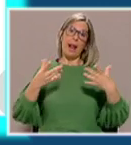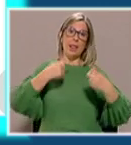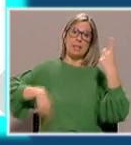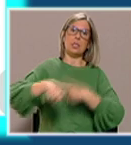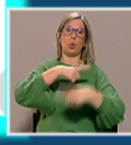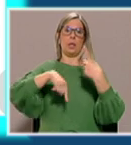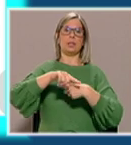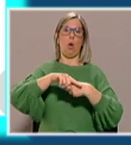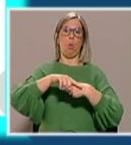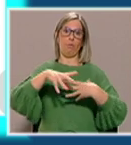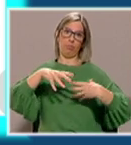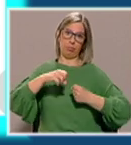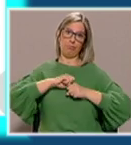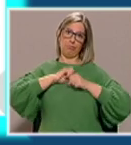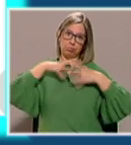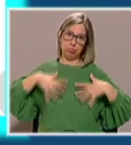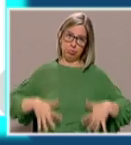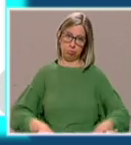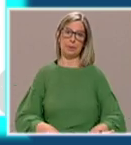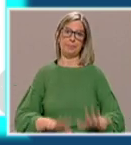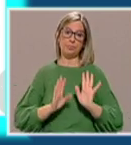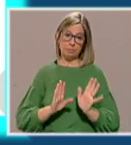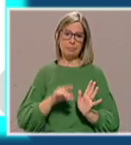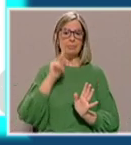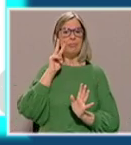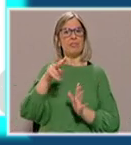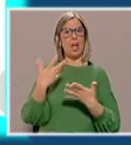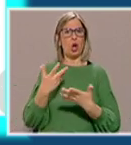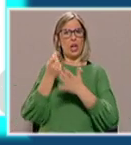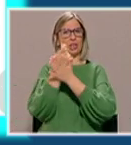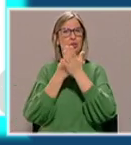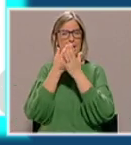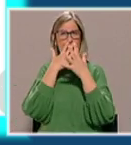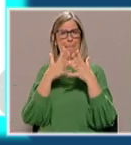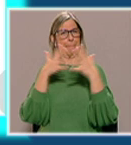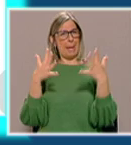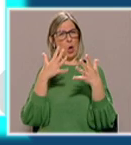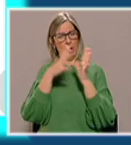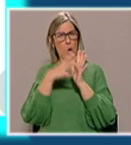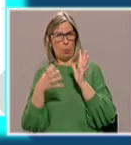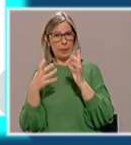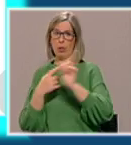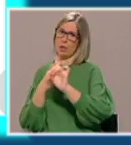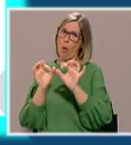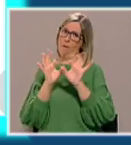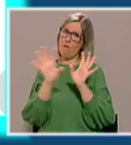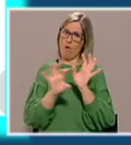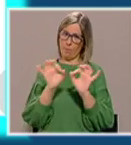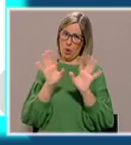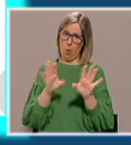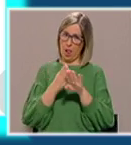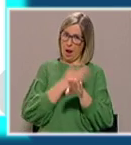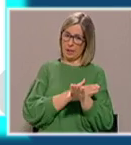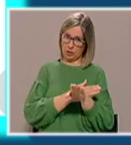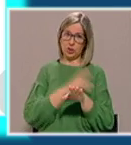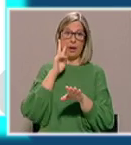está. Temos na mesma um esquema, este aqui parece mais complicado porque é maior, tem mais coisas, mas funciona da mesma forma do anterior. Reparem o coração ali no